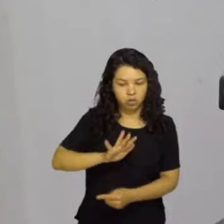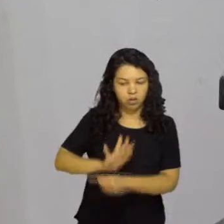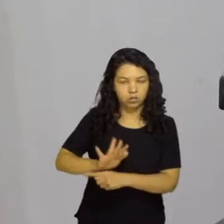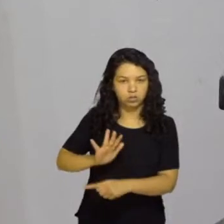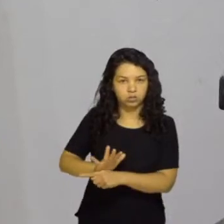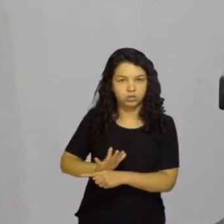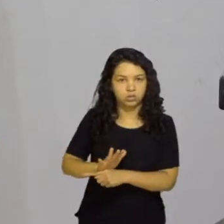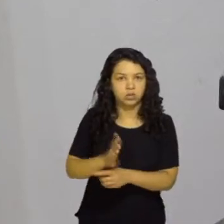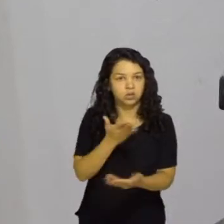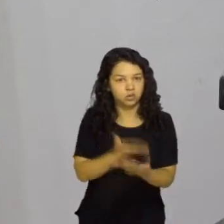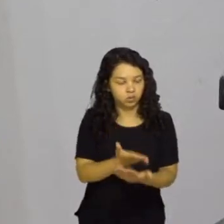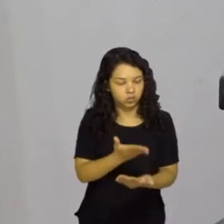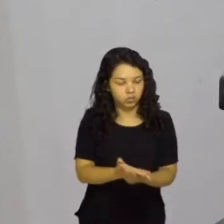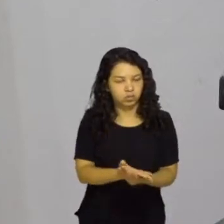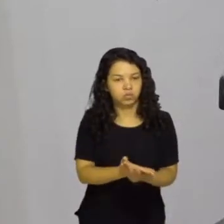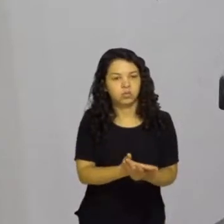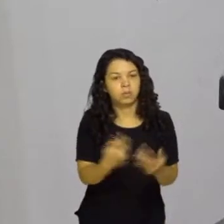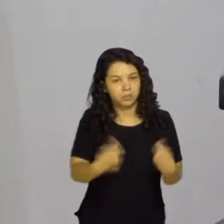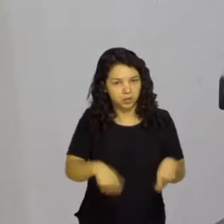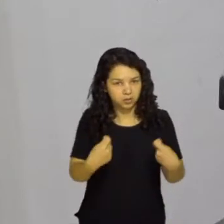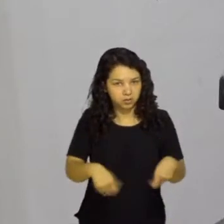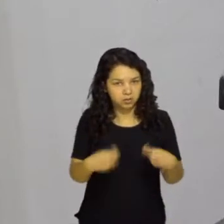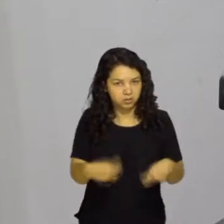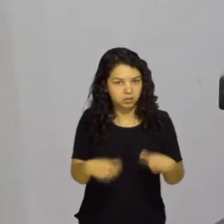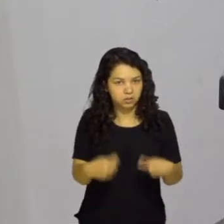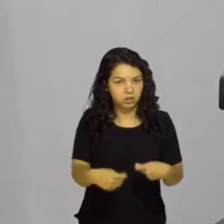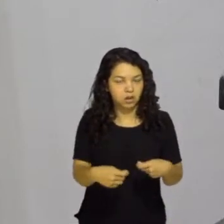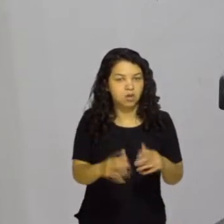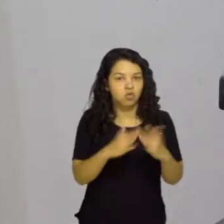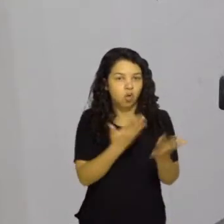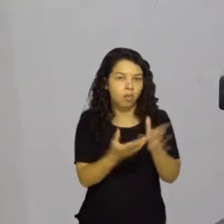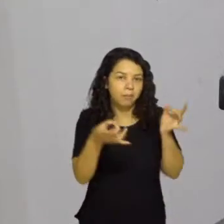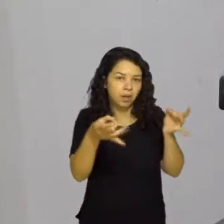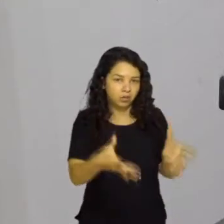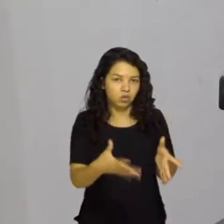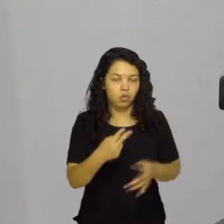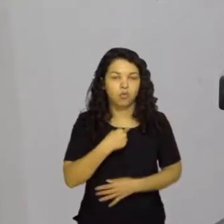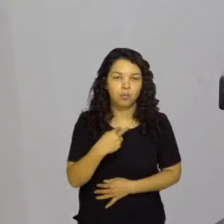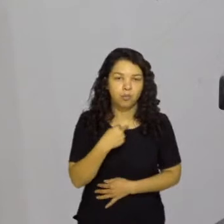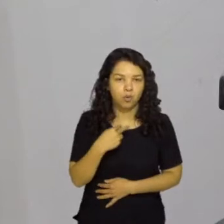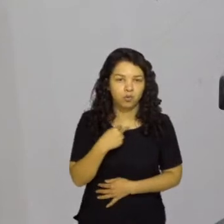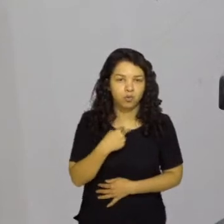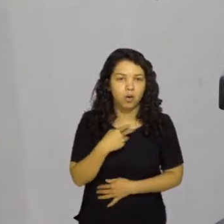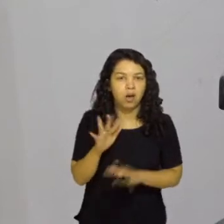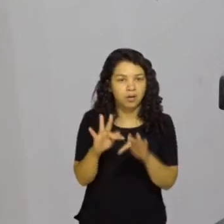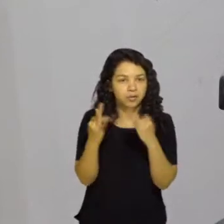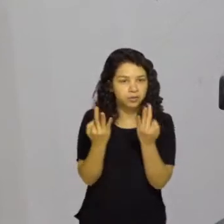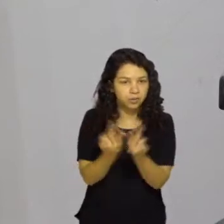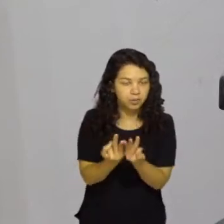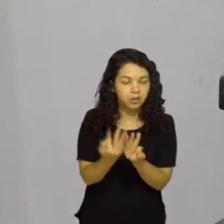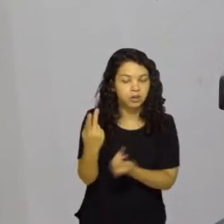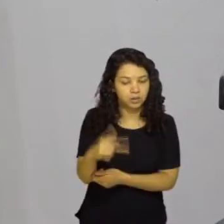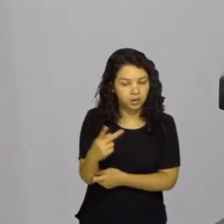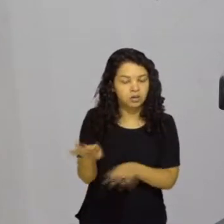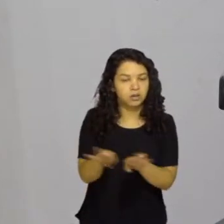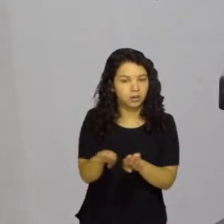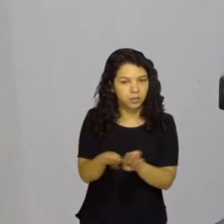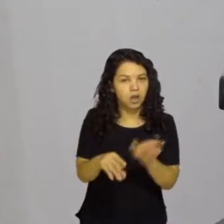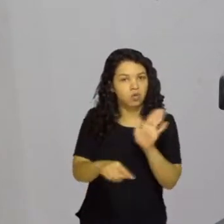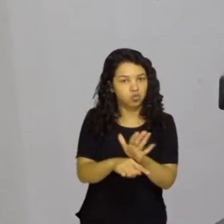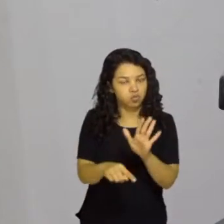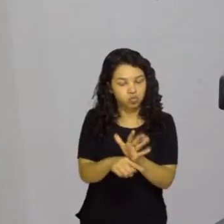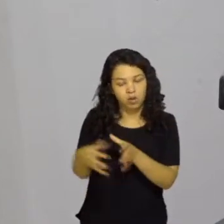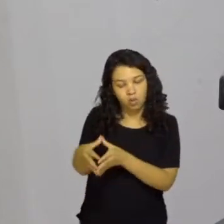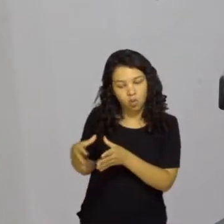estar estudando, não pode sair da escola. E todas as famílias desses jovens são assistidas por nossa equipe de